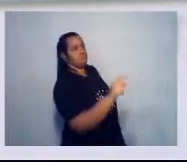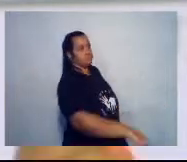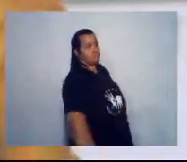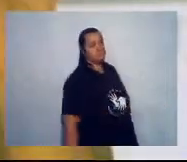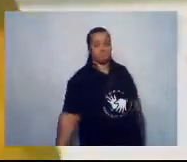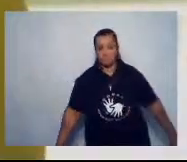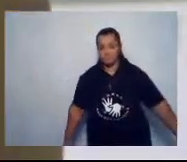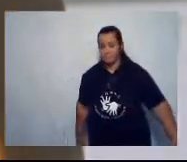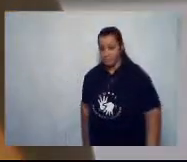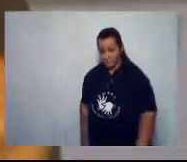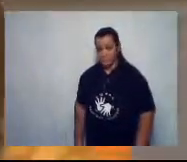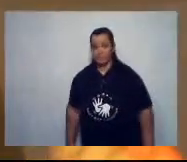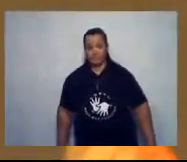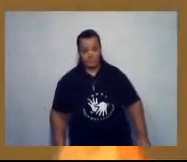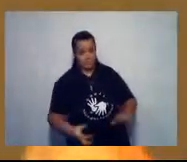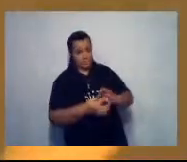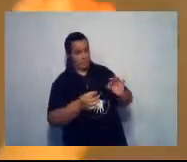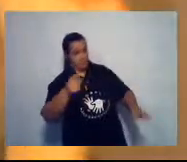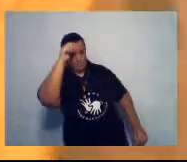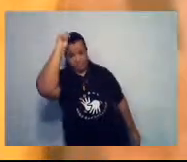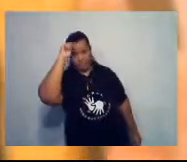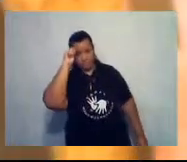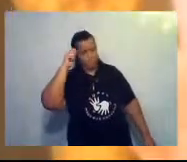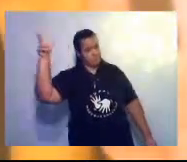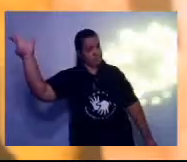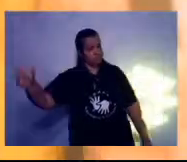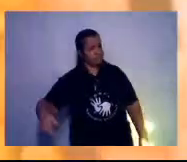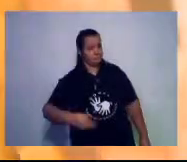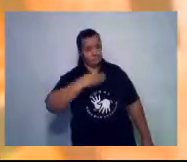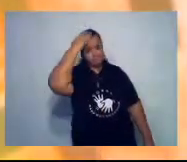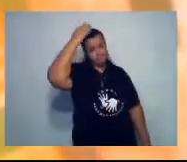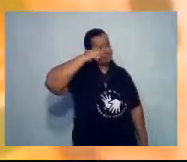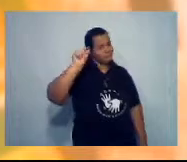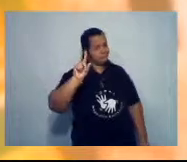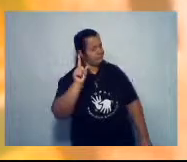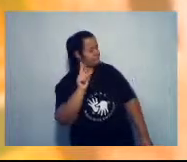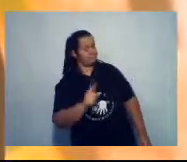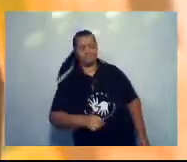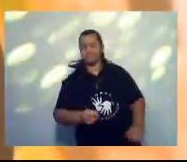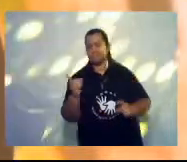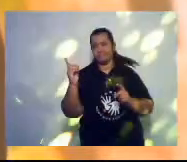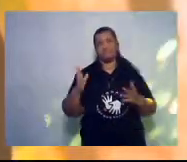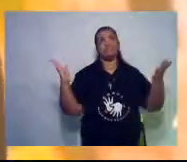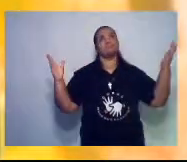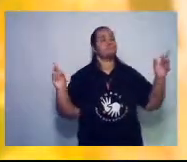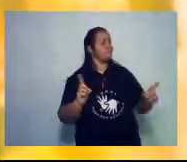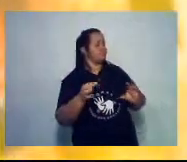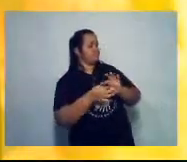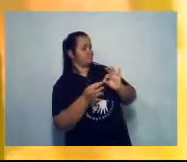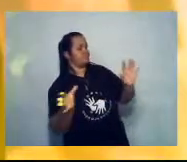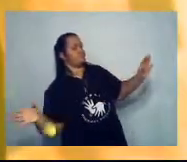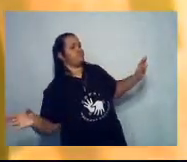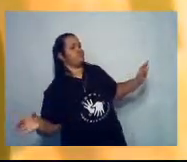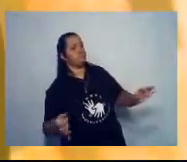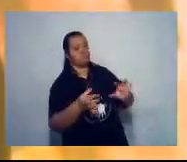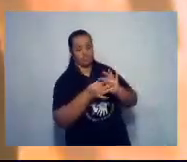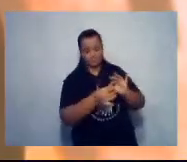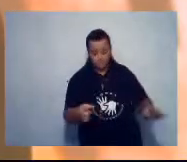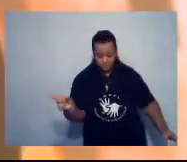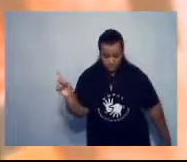deixo, não. Largar o meu chapéu pra usar gel. Meu Deus do céu, não deixo, não.